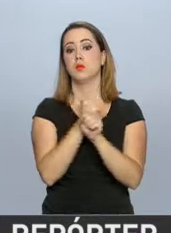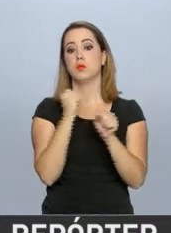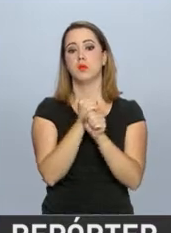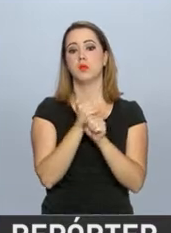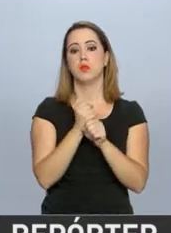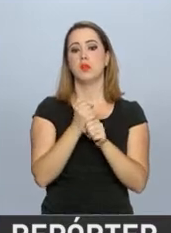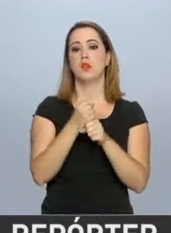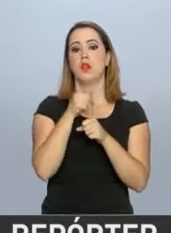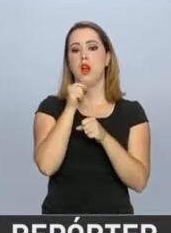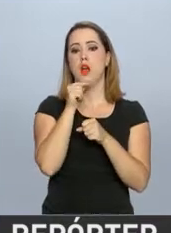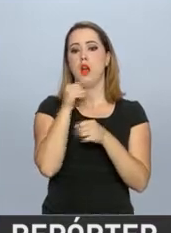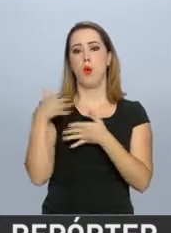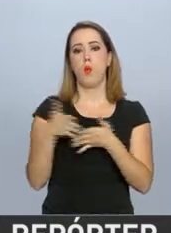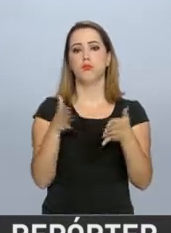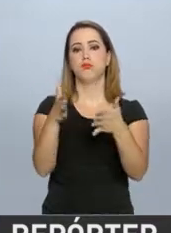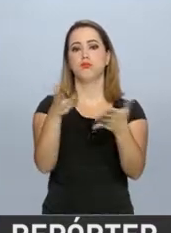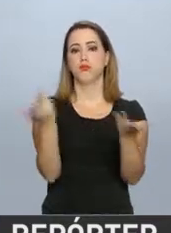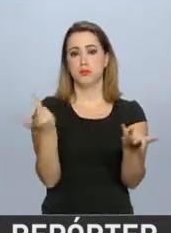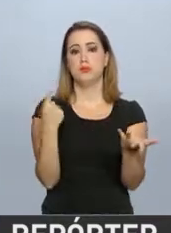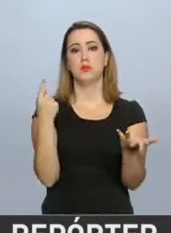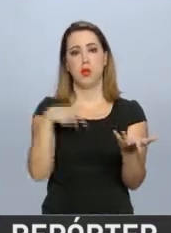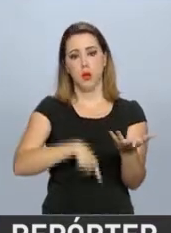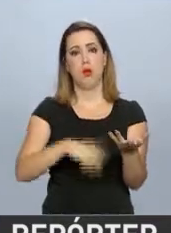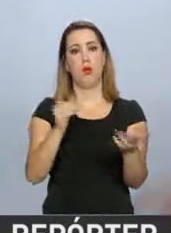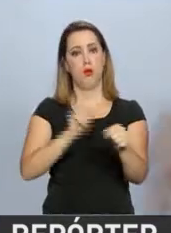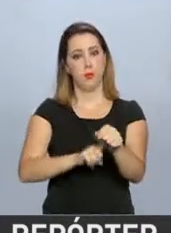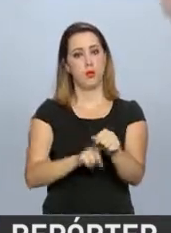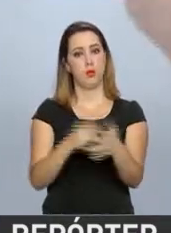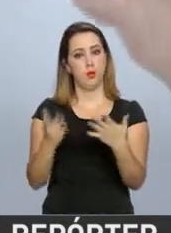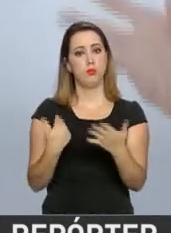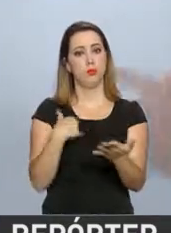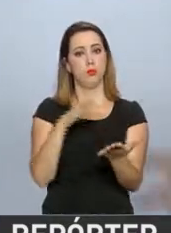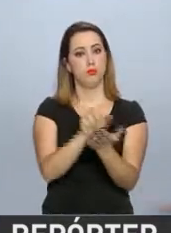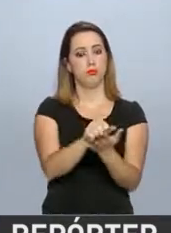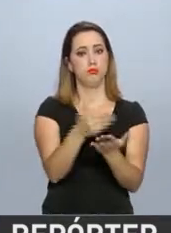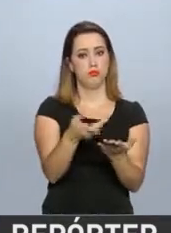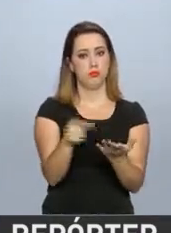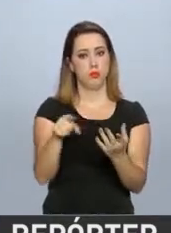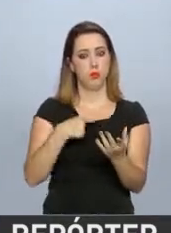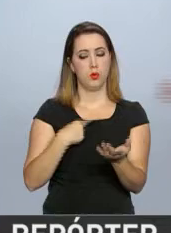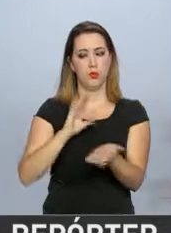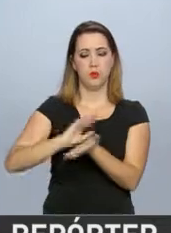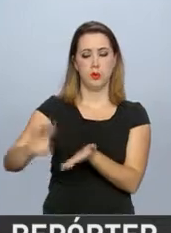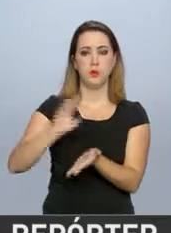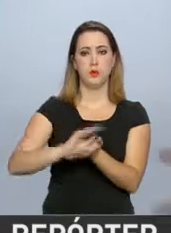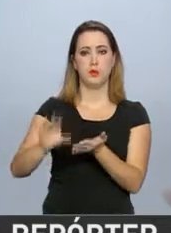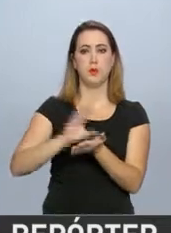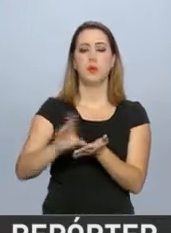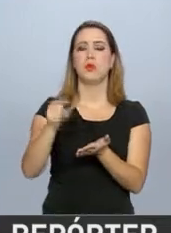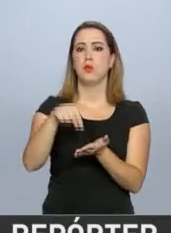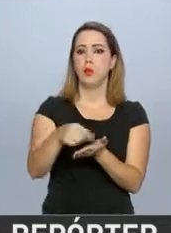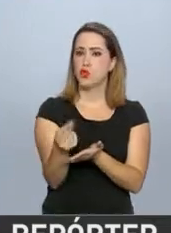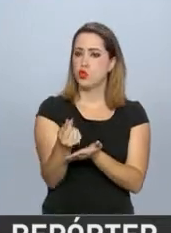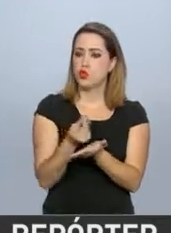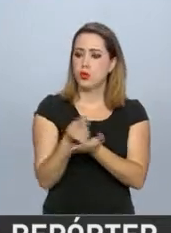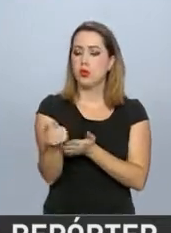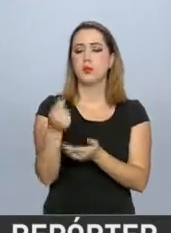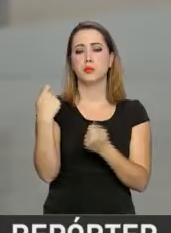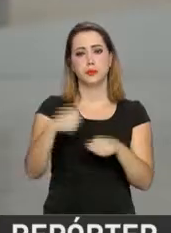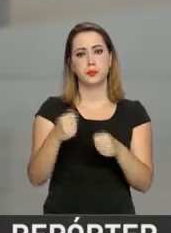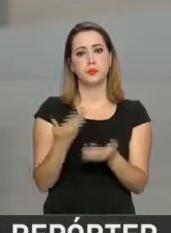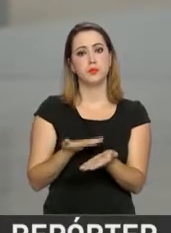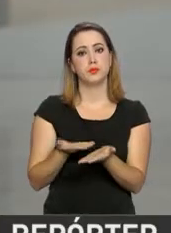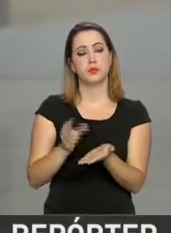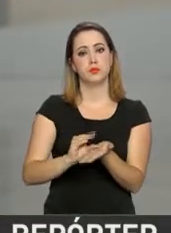para obras hídricas, né, só no nosso período. E vamos repassar muito mais importâncias para estas